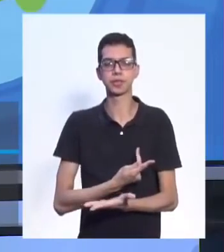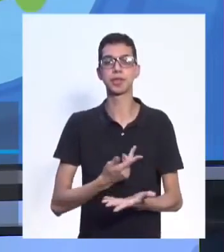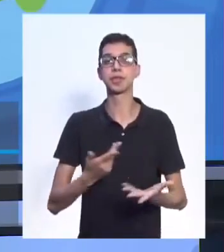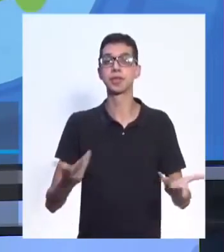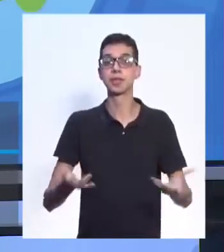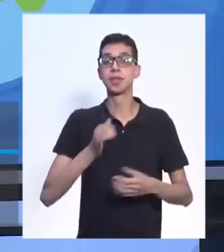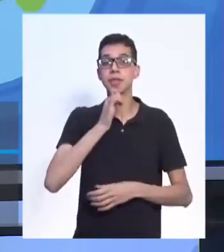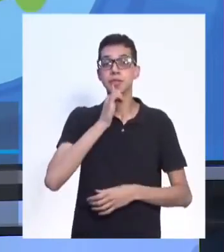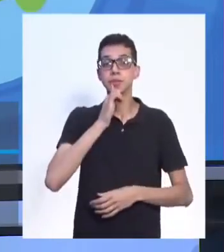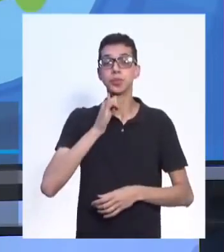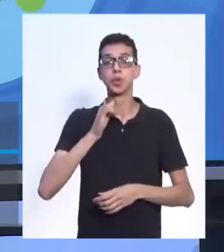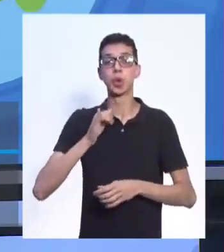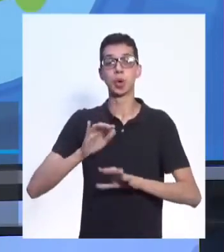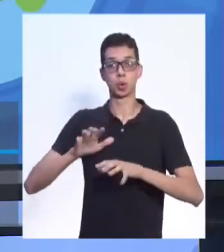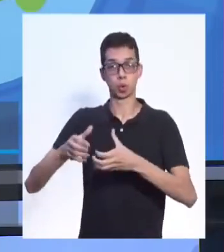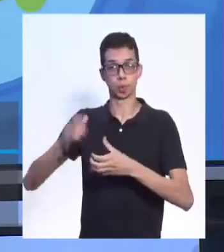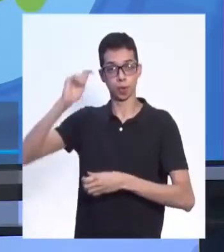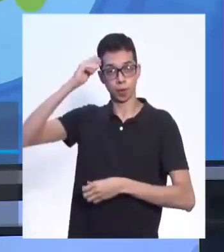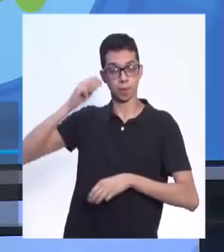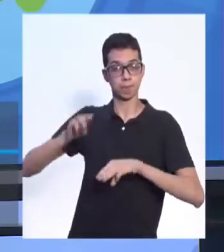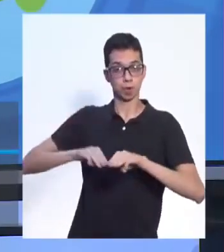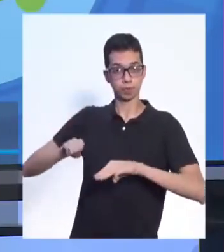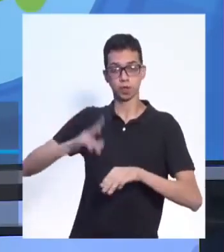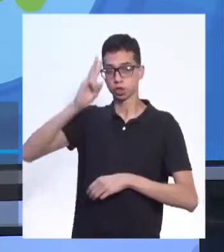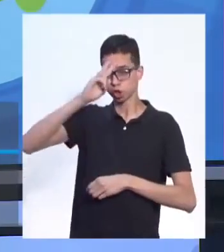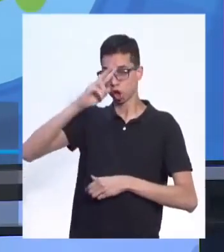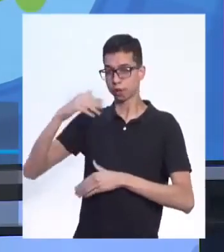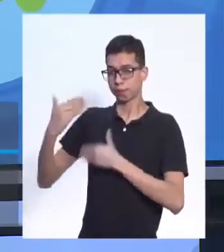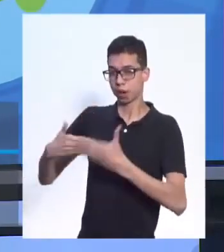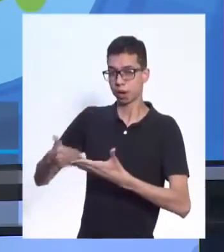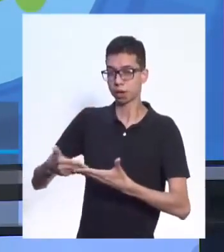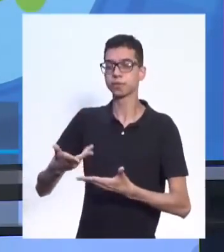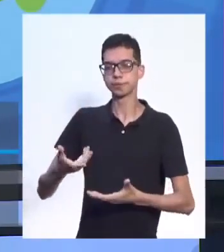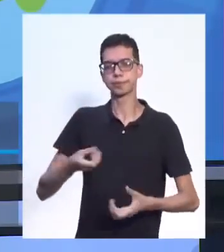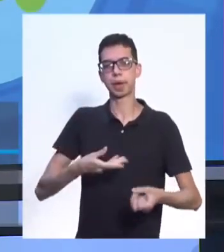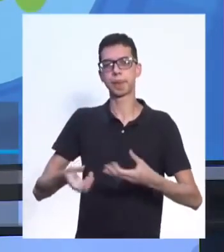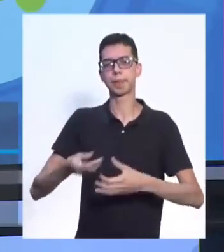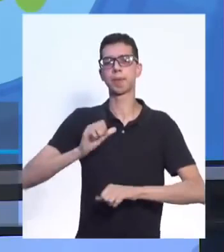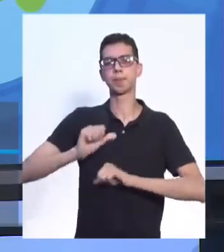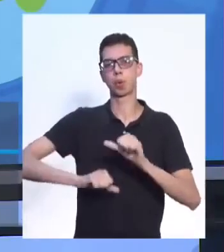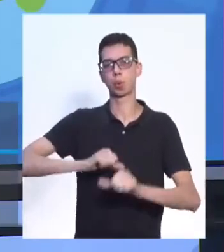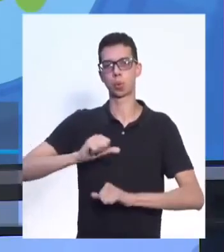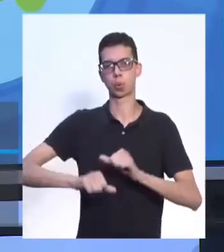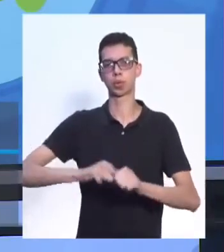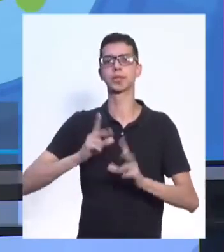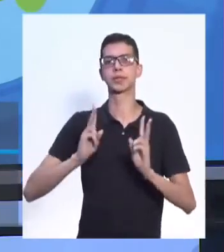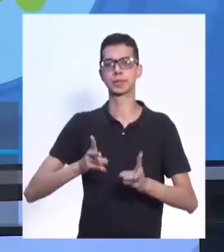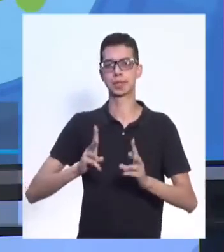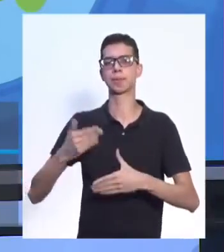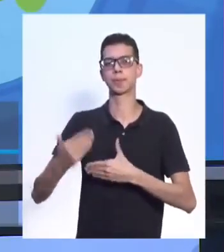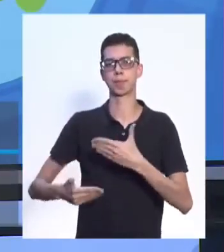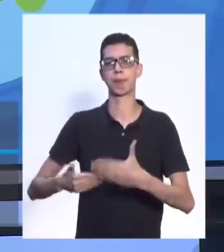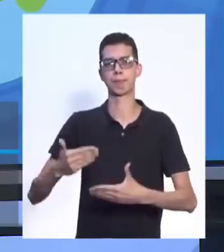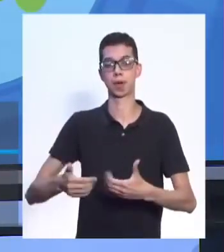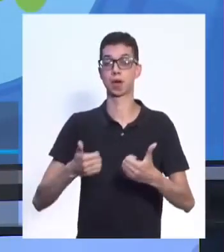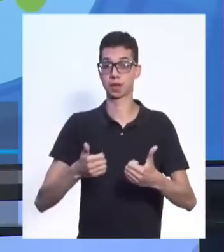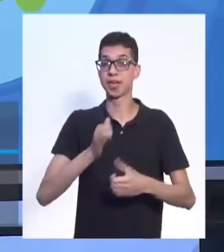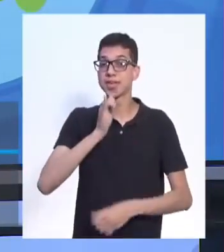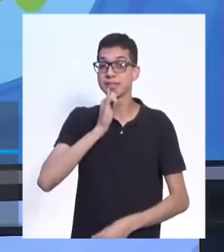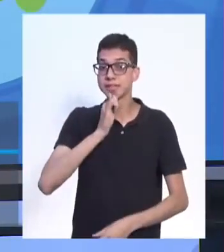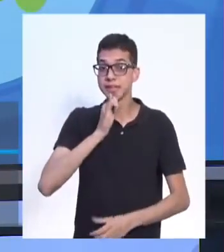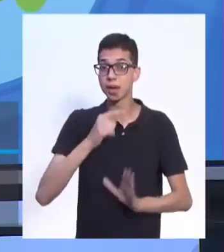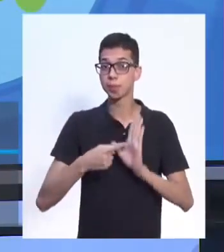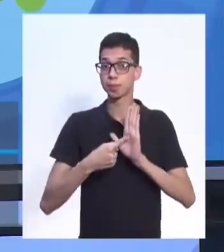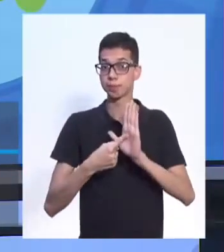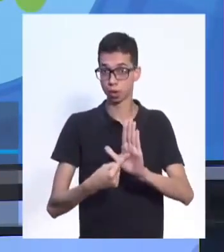pautas do movimento negro, ao longo da história, também foram se atualizando para cada momento vivido. Então, por exemplo, a